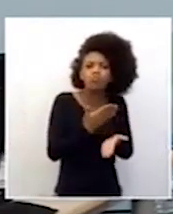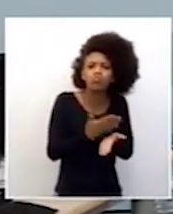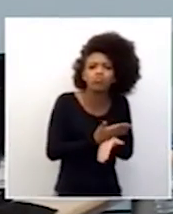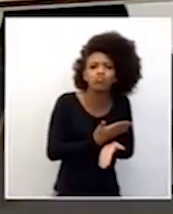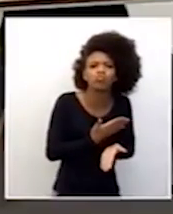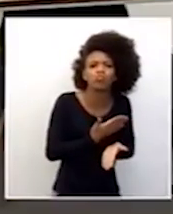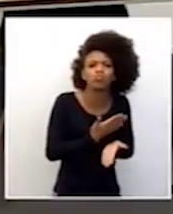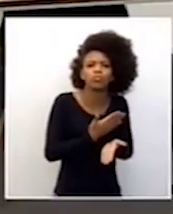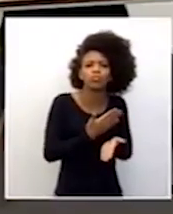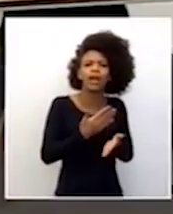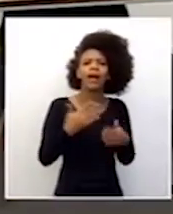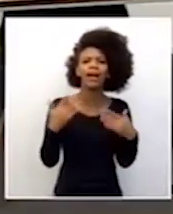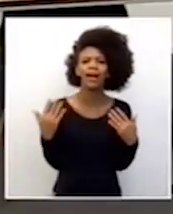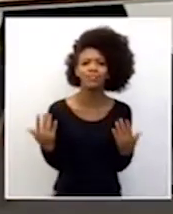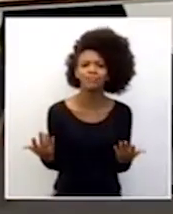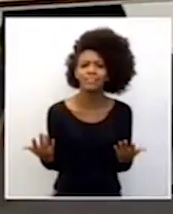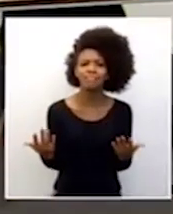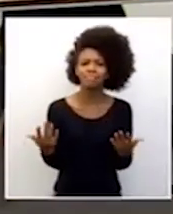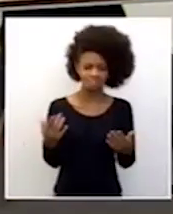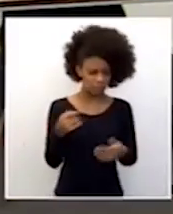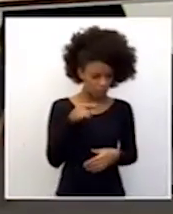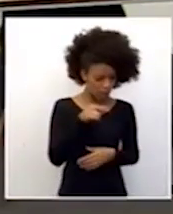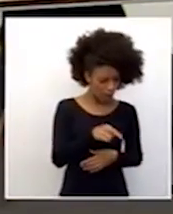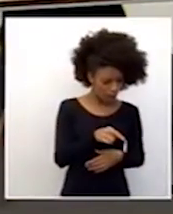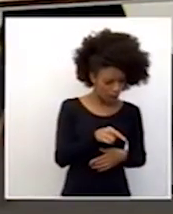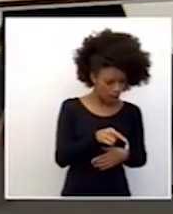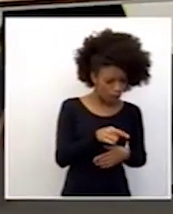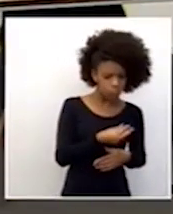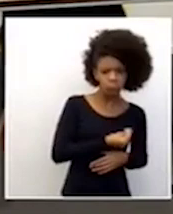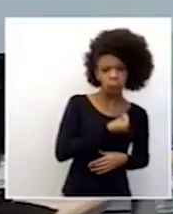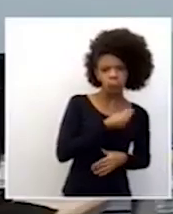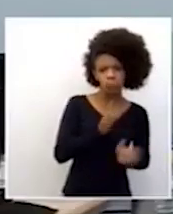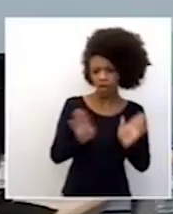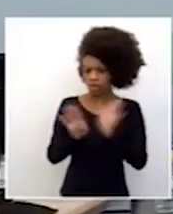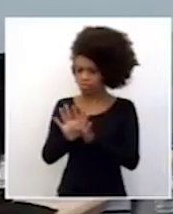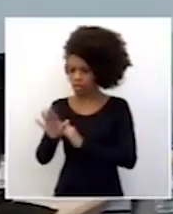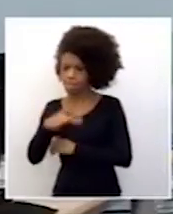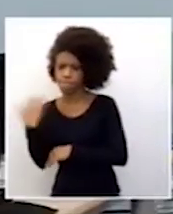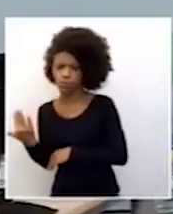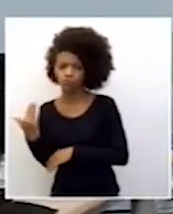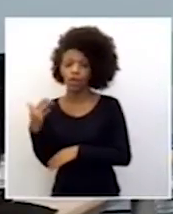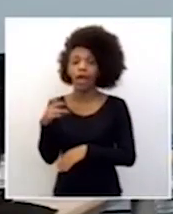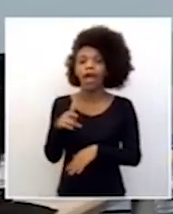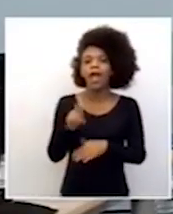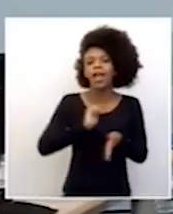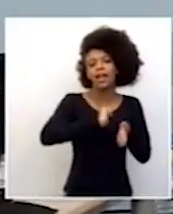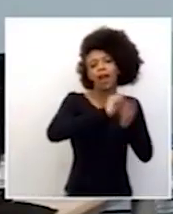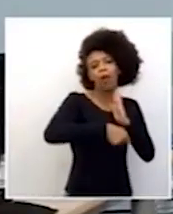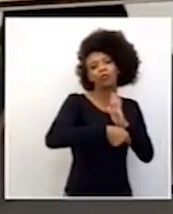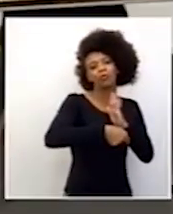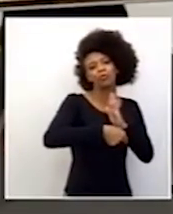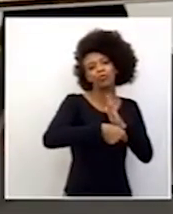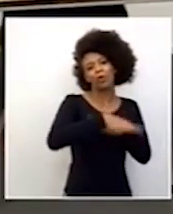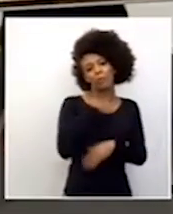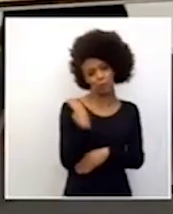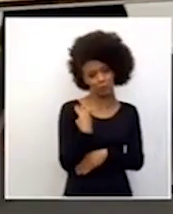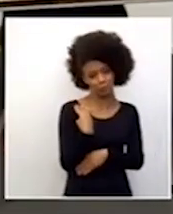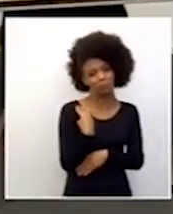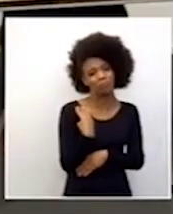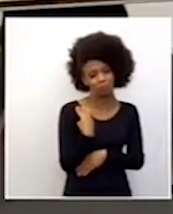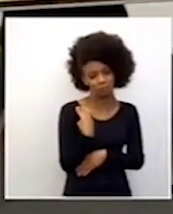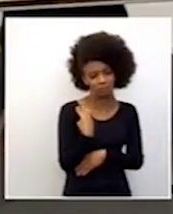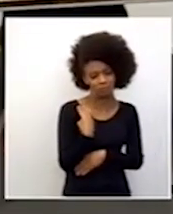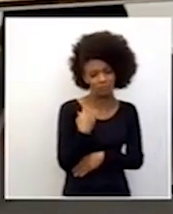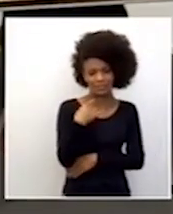que ele é espetacular. Um autor defunto ou um defunto autor? Ele é um autor defunto. Pois eu